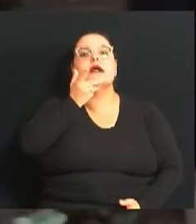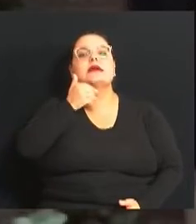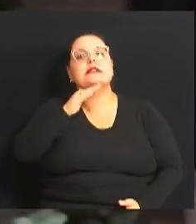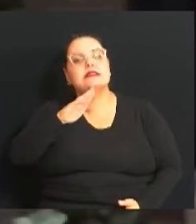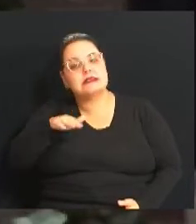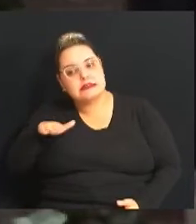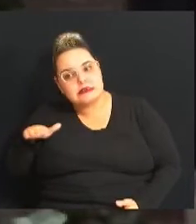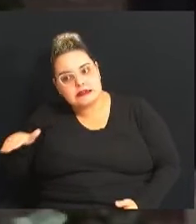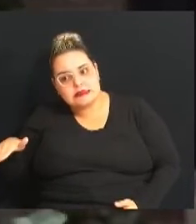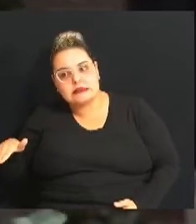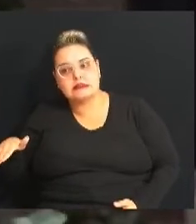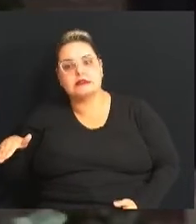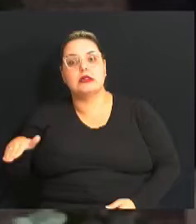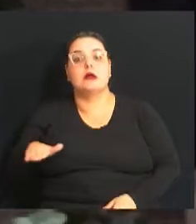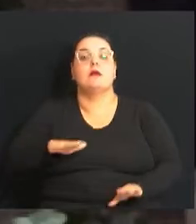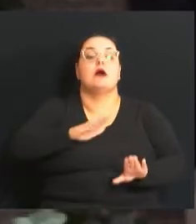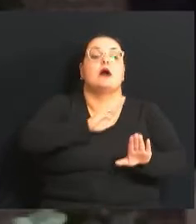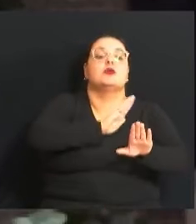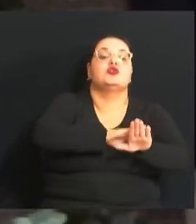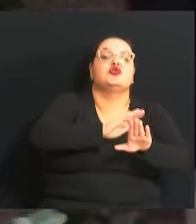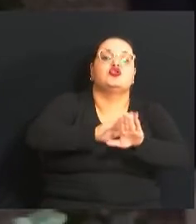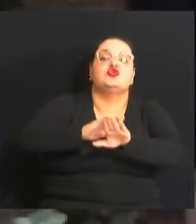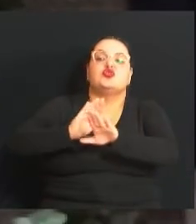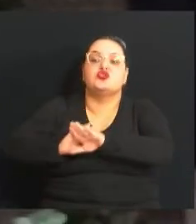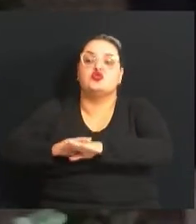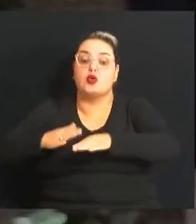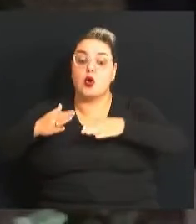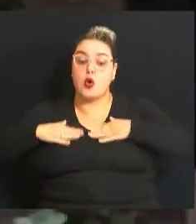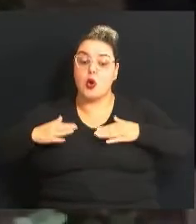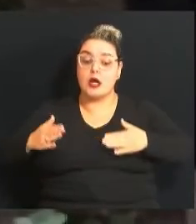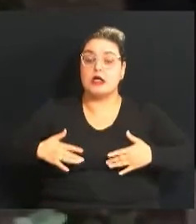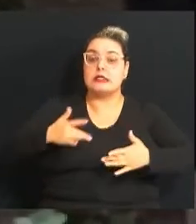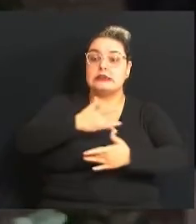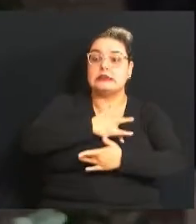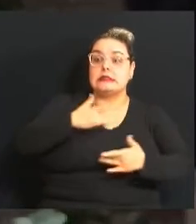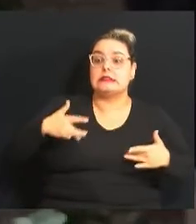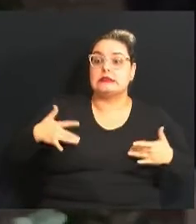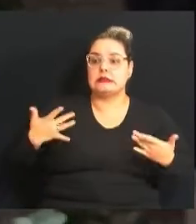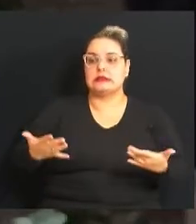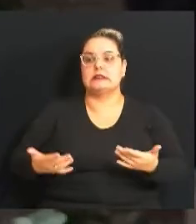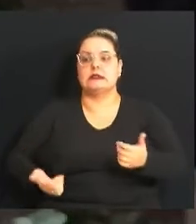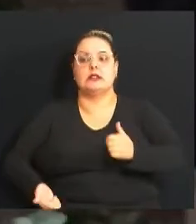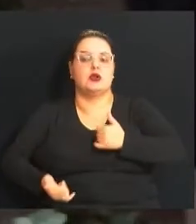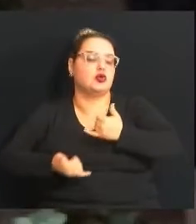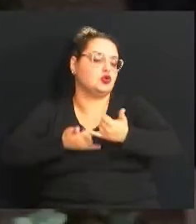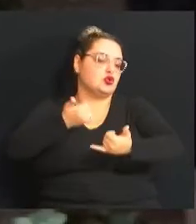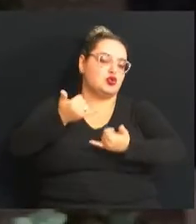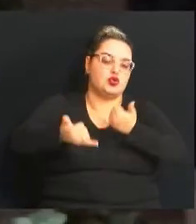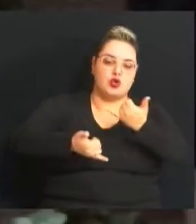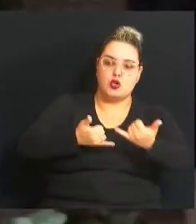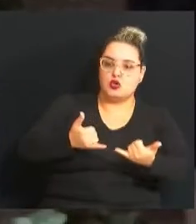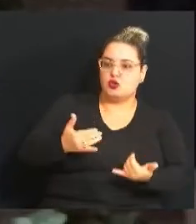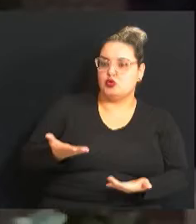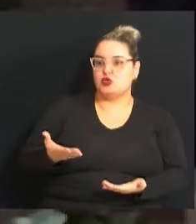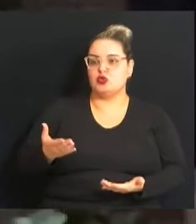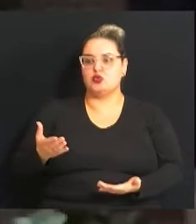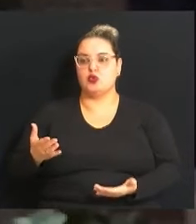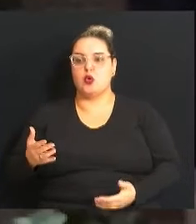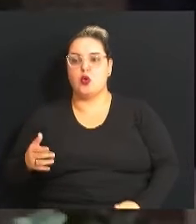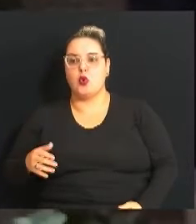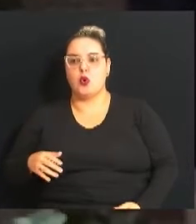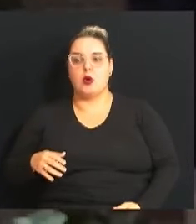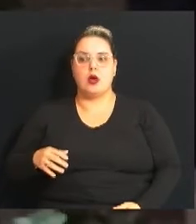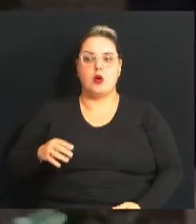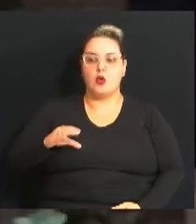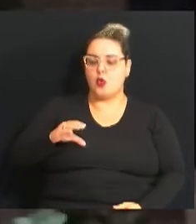apresentadas a atividades corporais saudáveis, jogos cooperativos, brincadeiras de